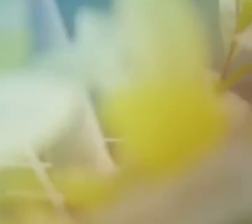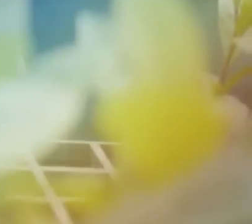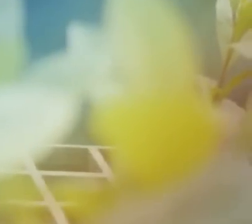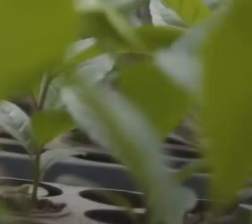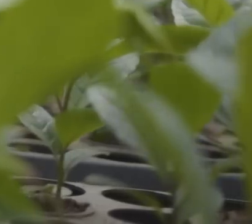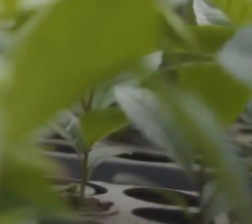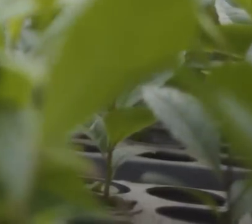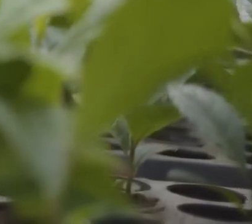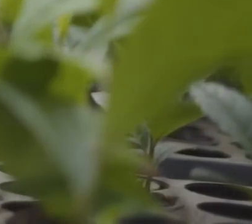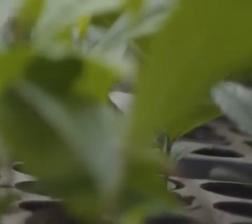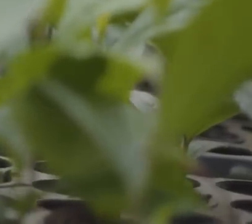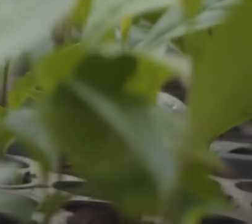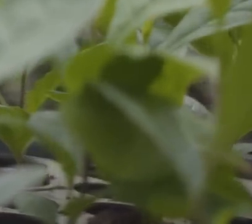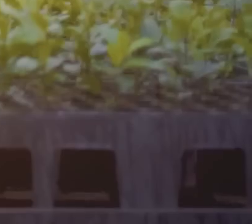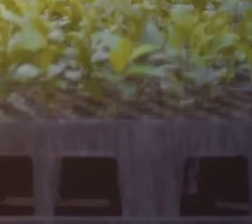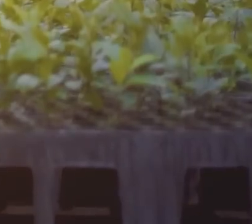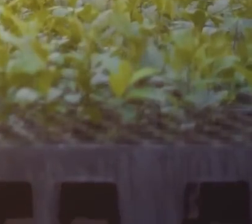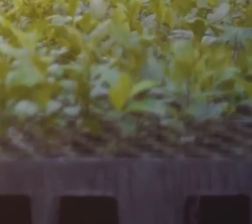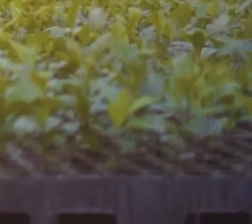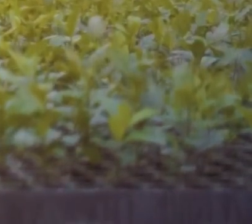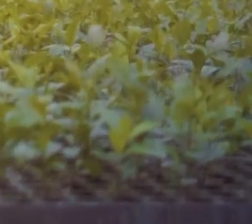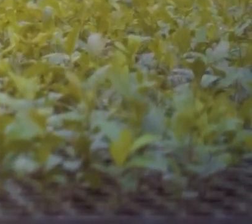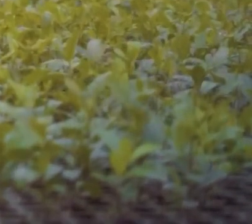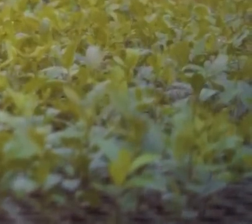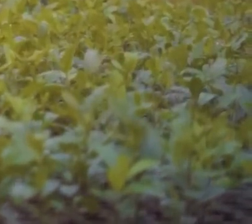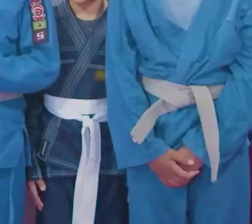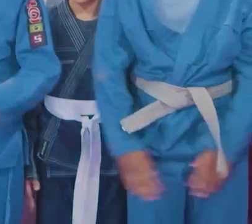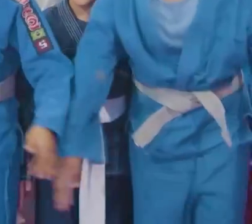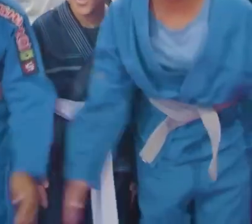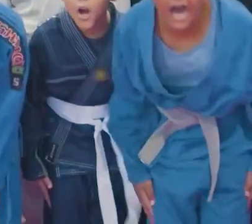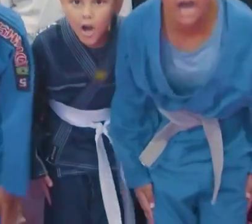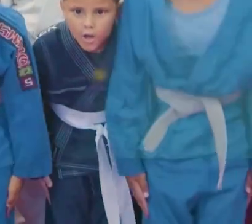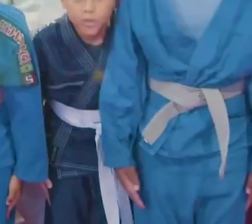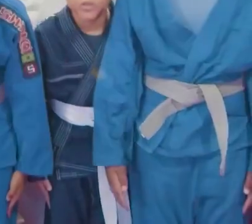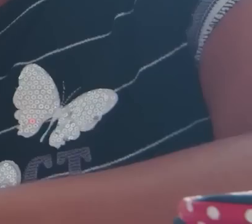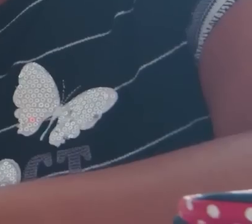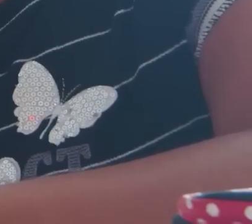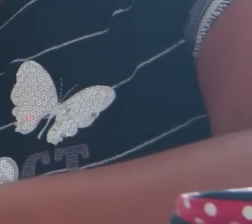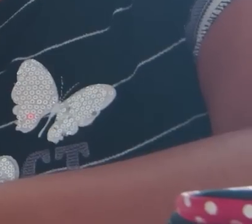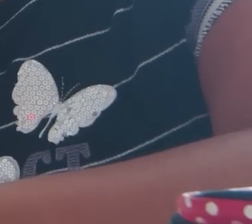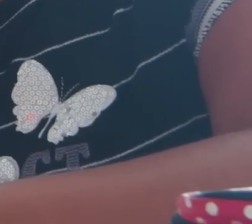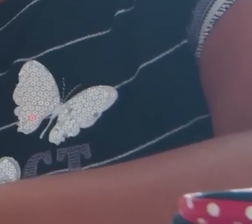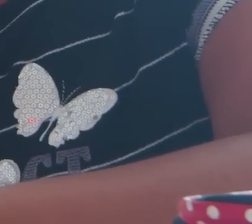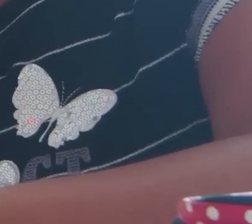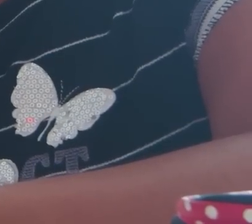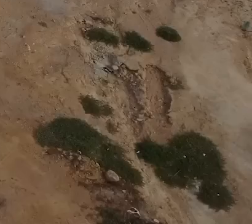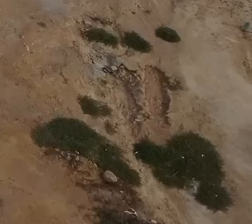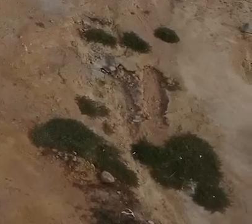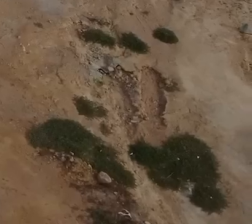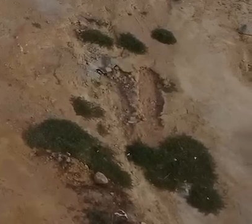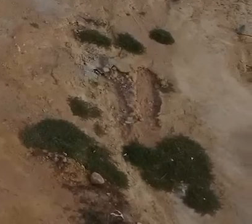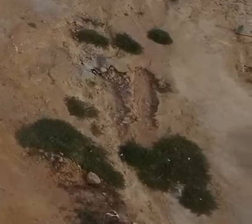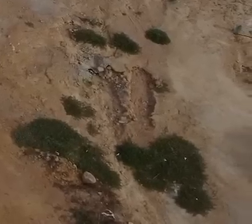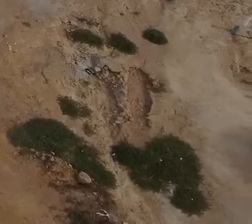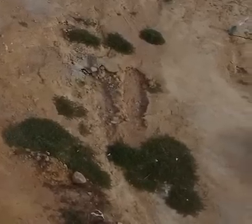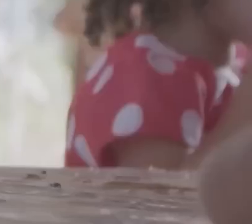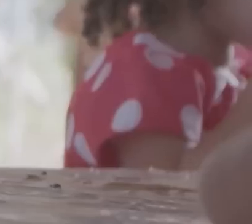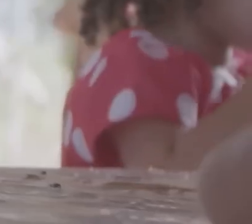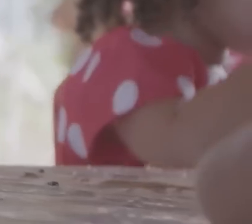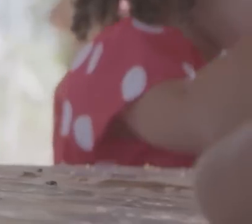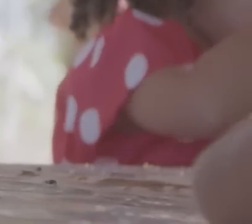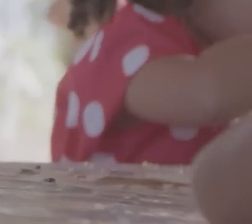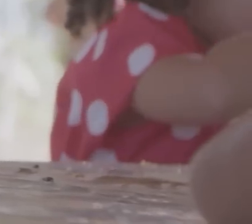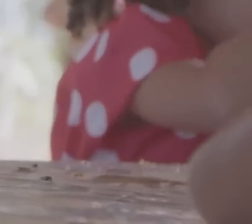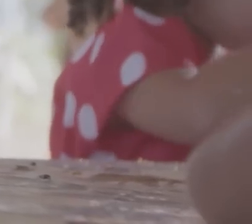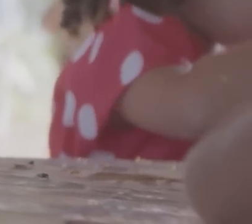o mundo melhor é Reflexo das nossas atitudes com transparência e responsabilidade buscamos a